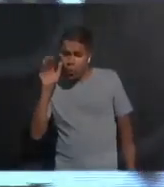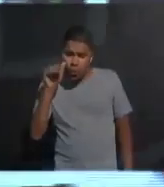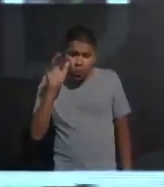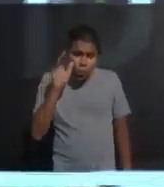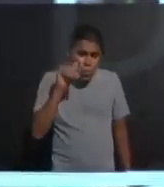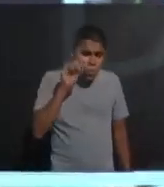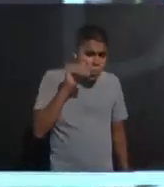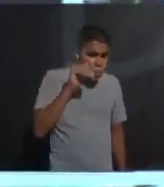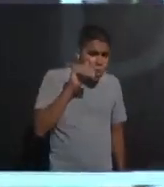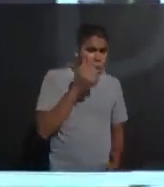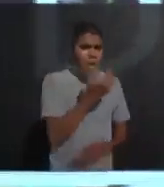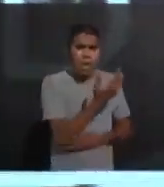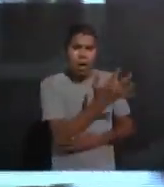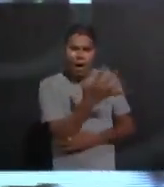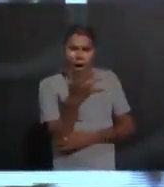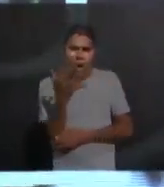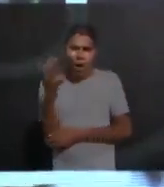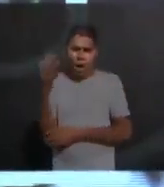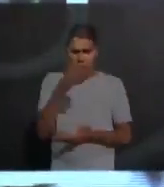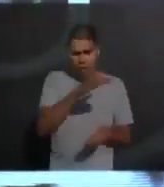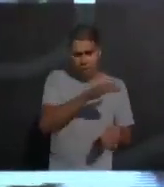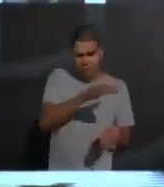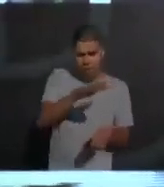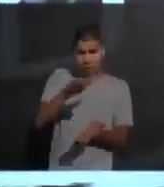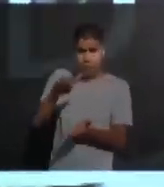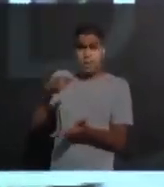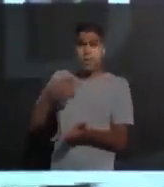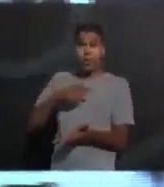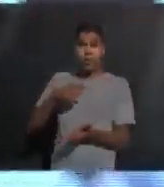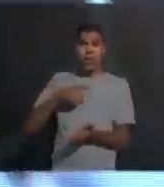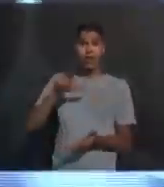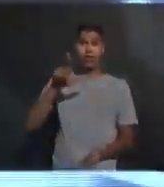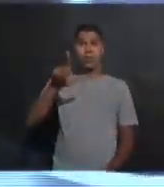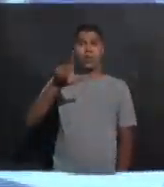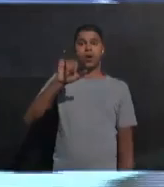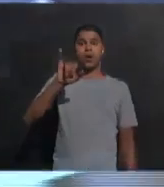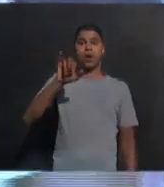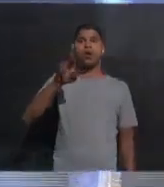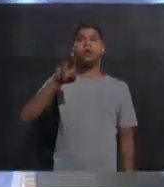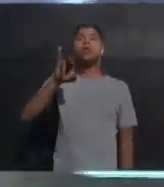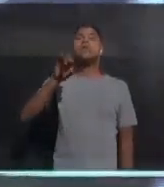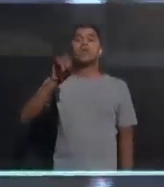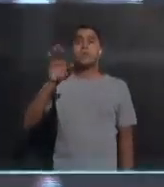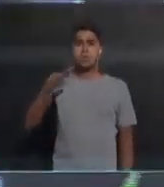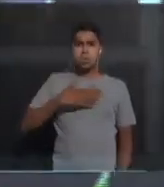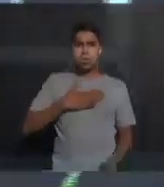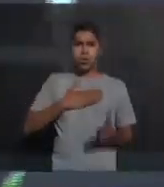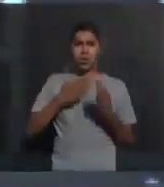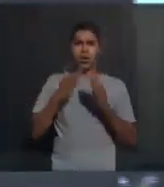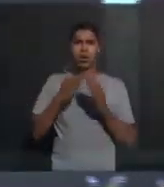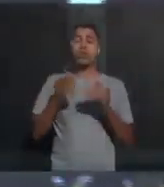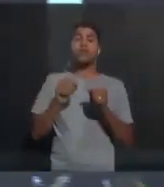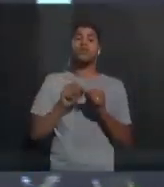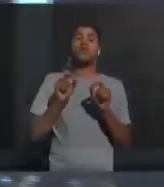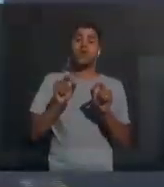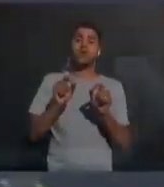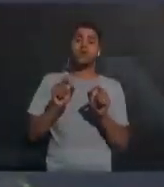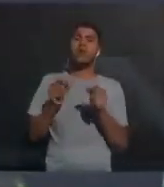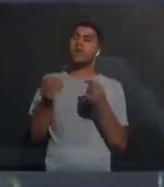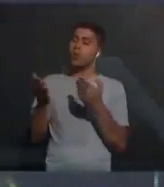as plantinhas os lírios eu tenho um livro na minha casa sabe que eu faço eu